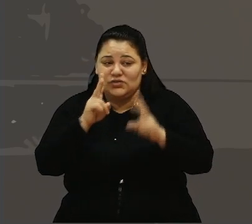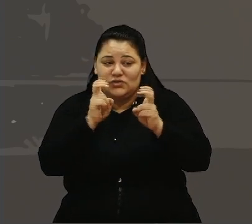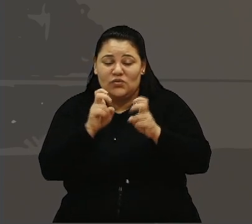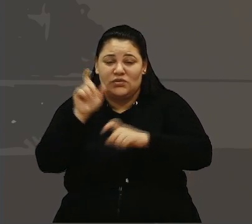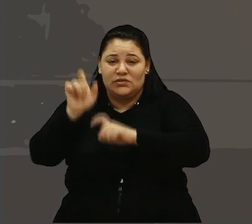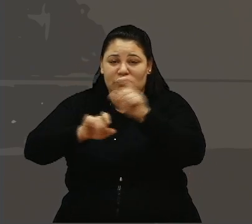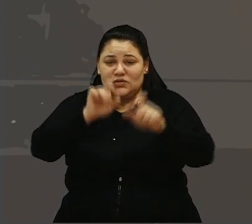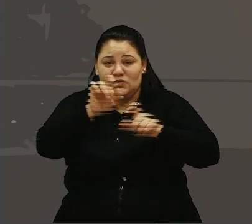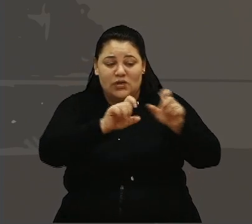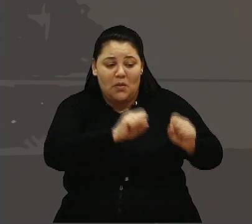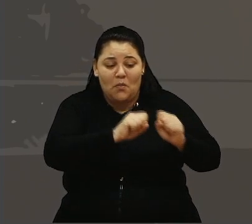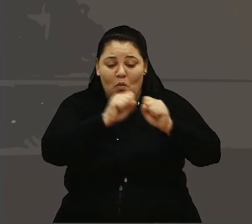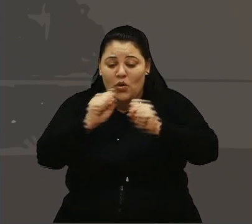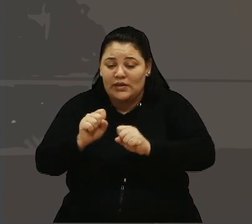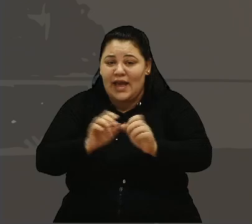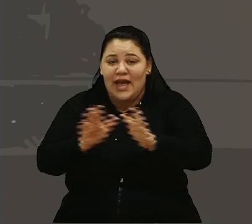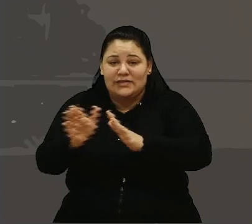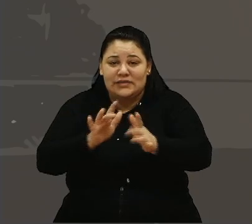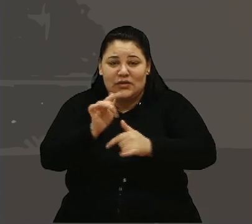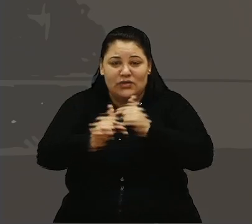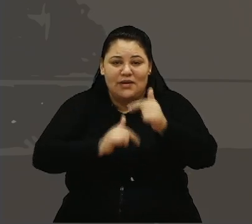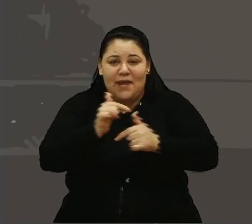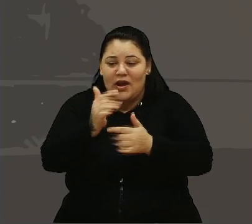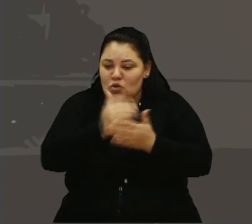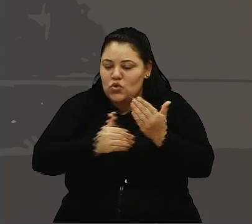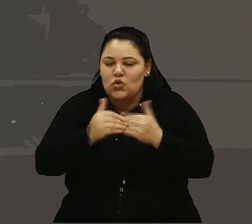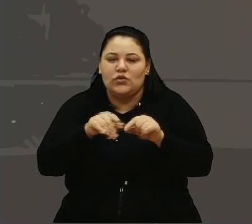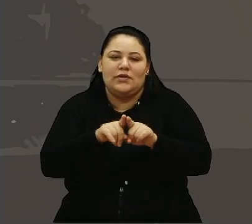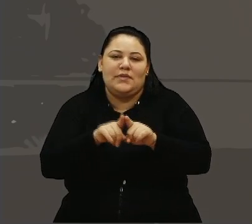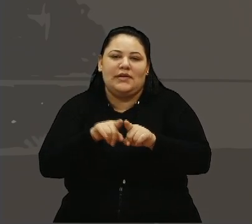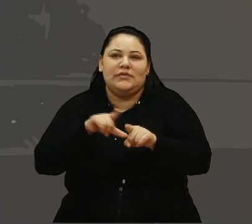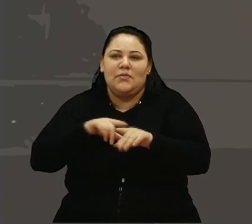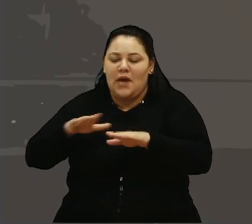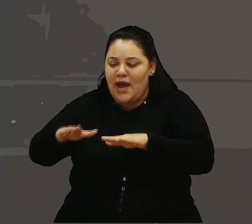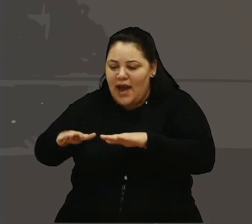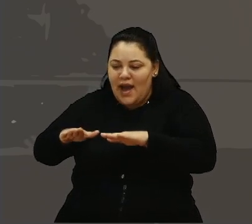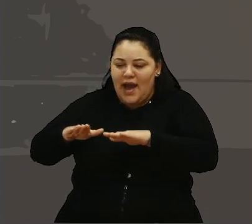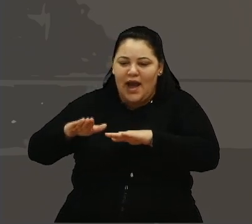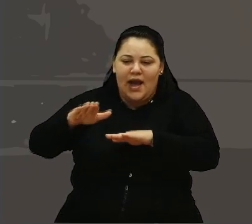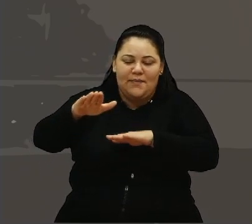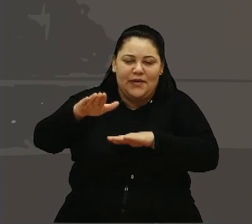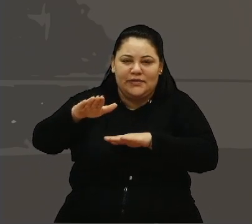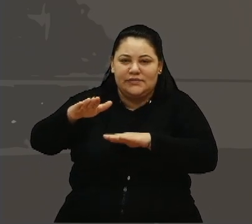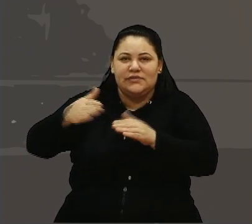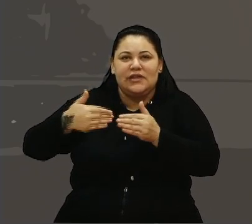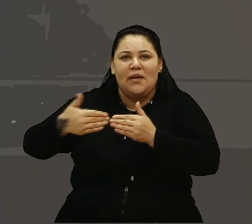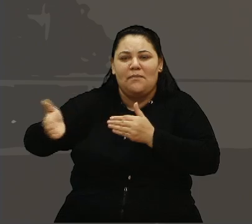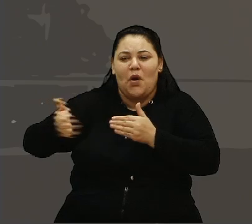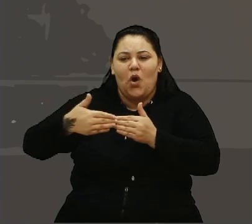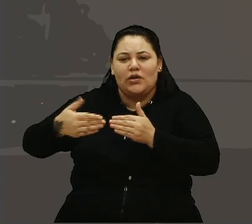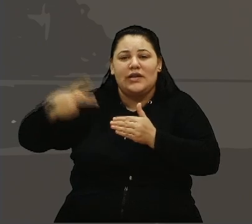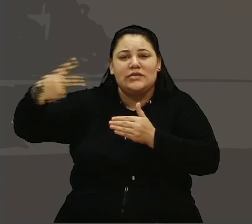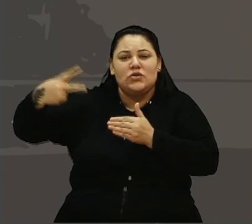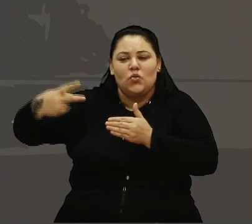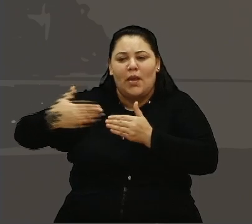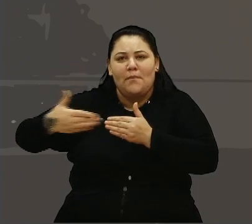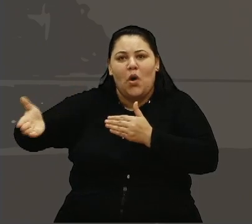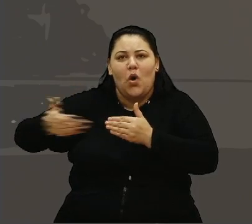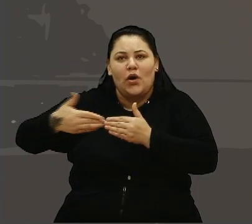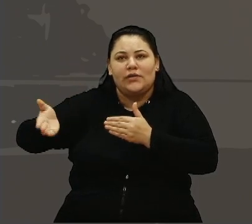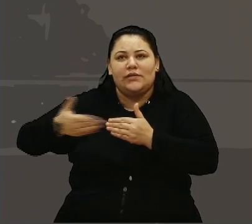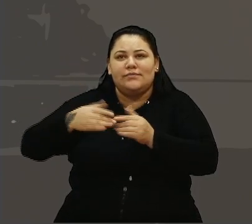pessoas poderem acessar esses serviços. Então, a gente tem uma rampa de acesso na segunda porta,